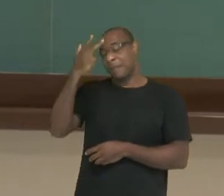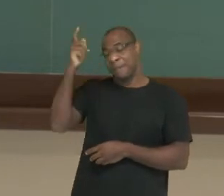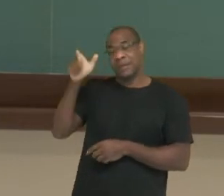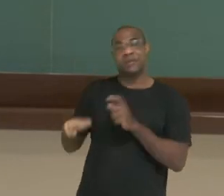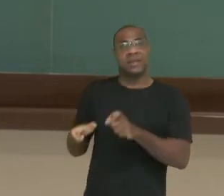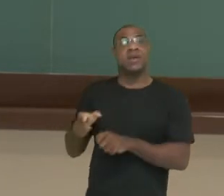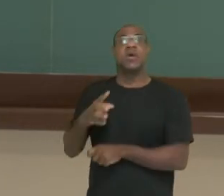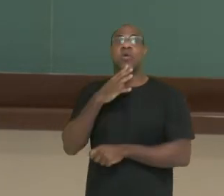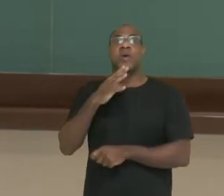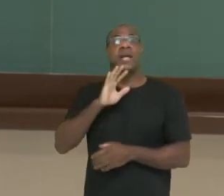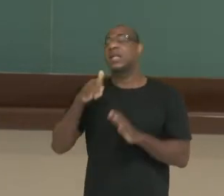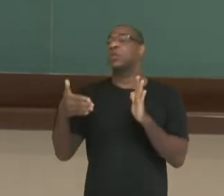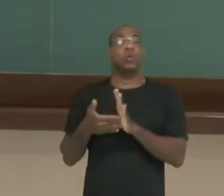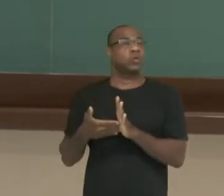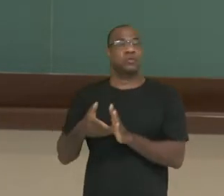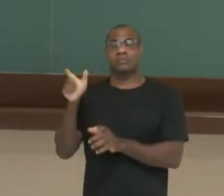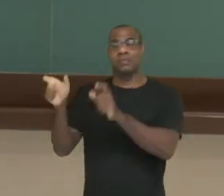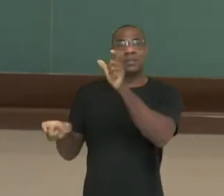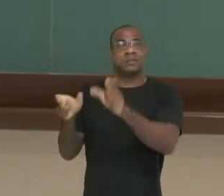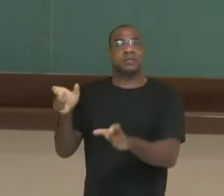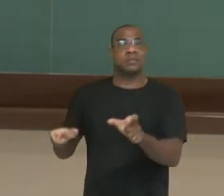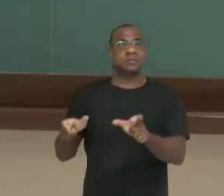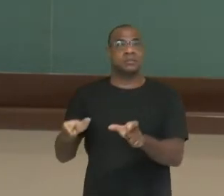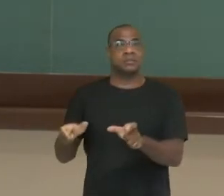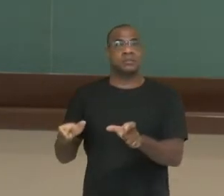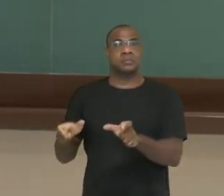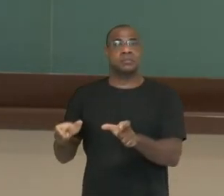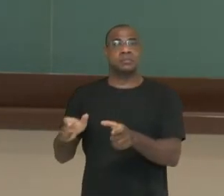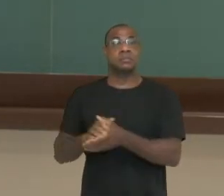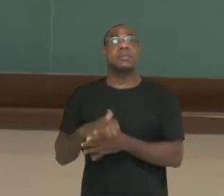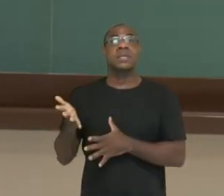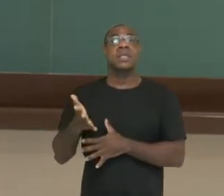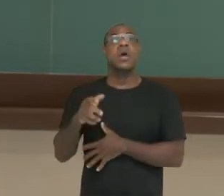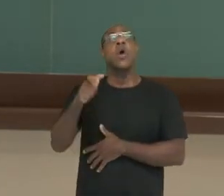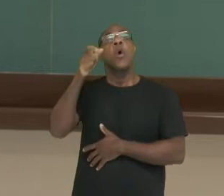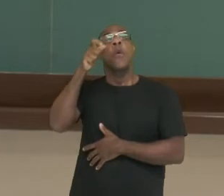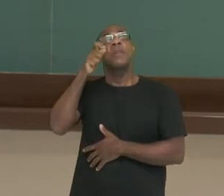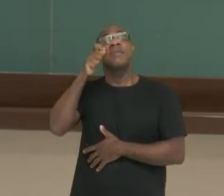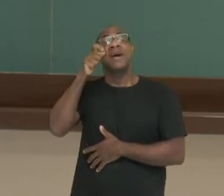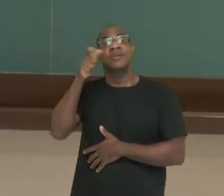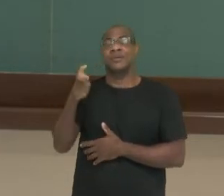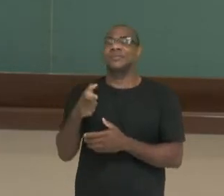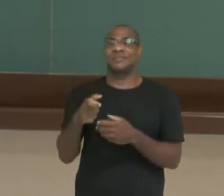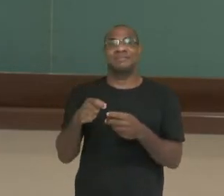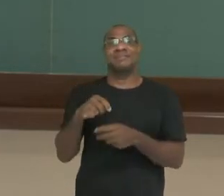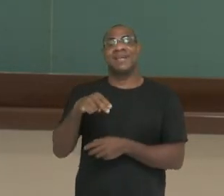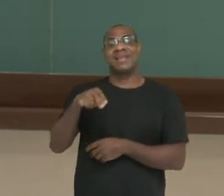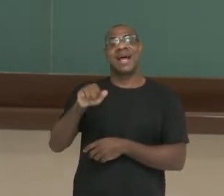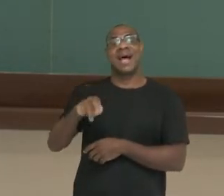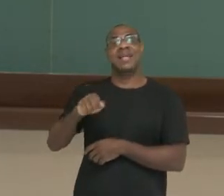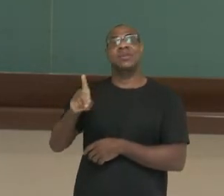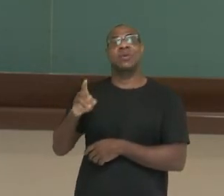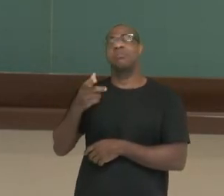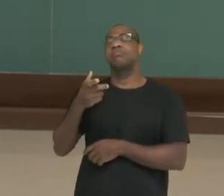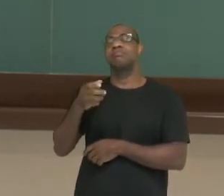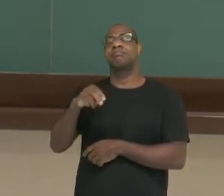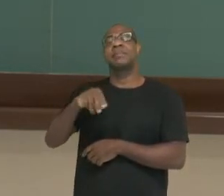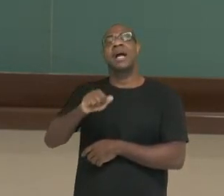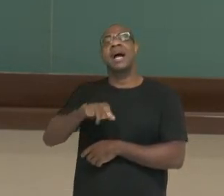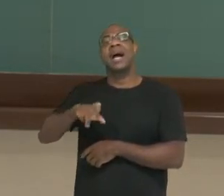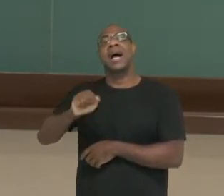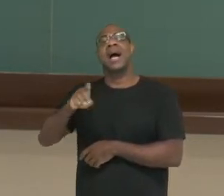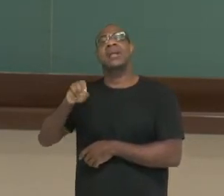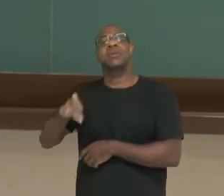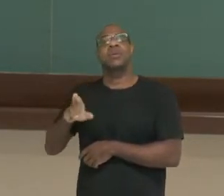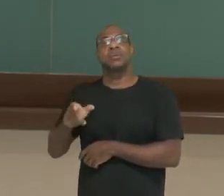os pensamentos. Já o narrador observador, ele conta a partir do seu ponto de vista e não necessariamente,